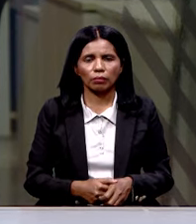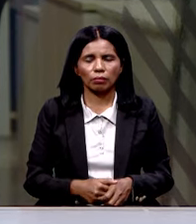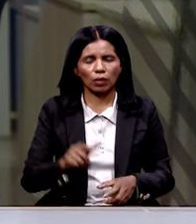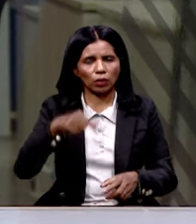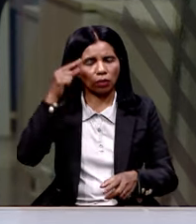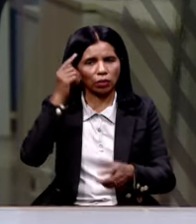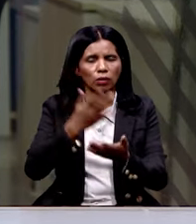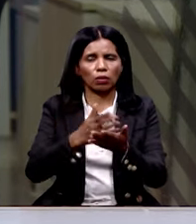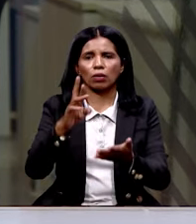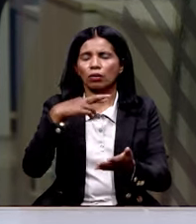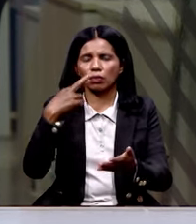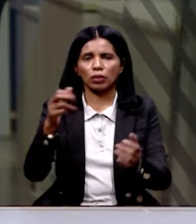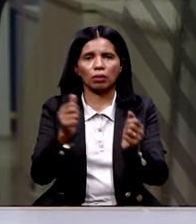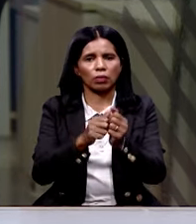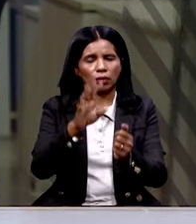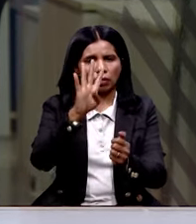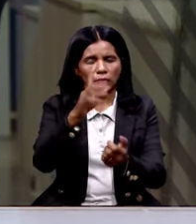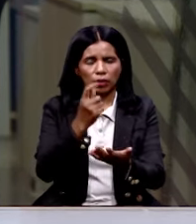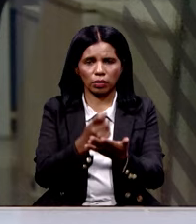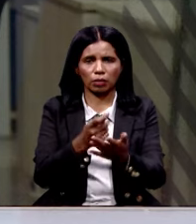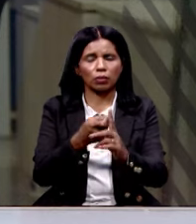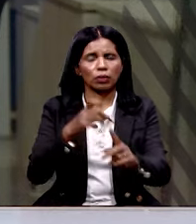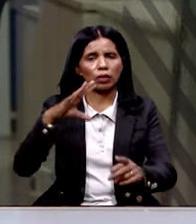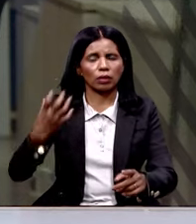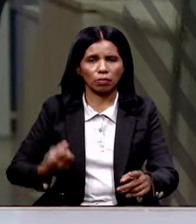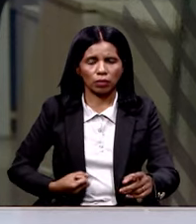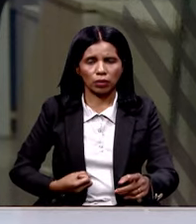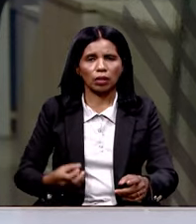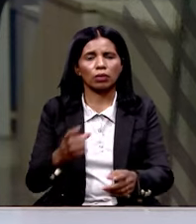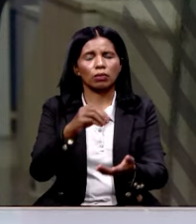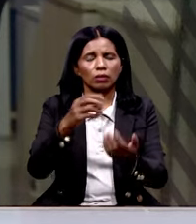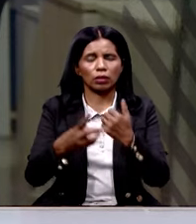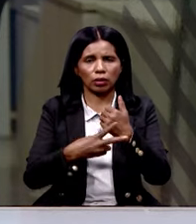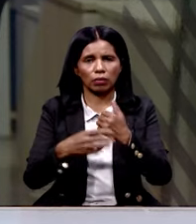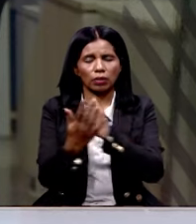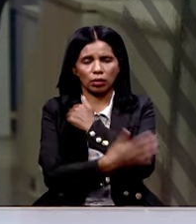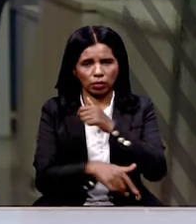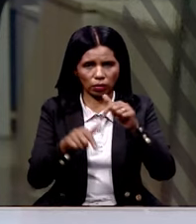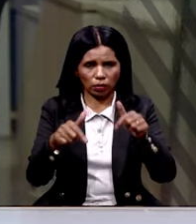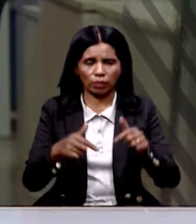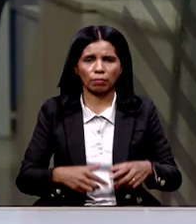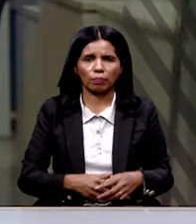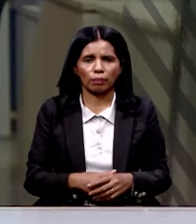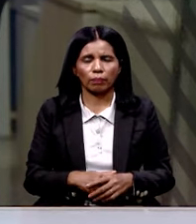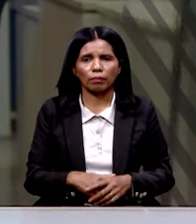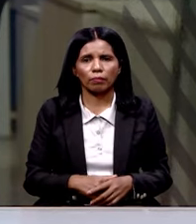Governo Sousa Foz tonelada ri hun hat hu si kamboza tu asigura stok Foz i relaram.